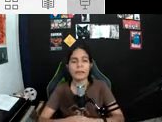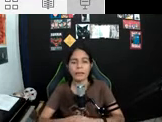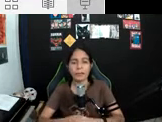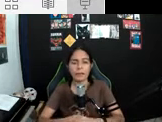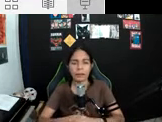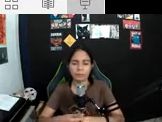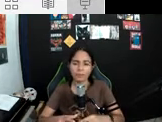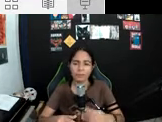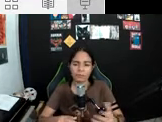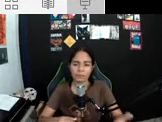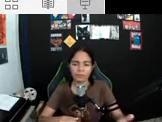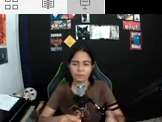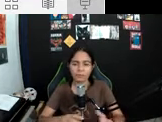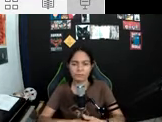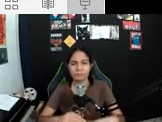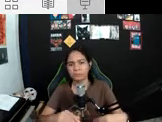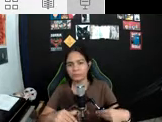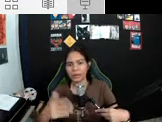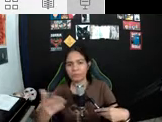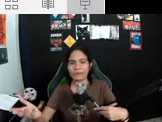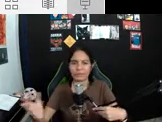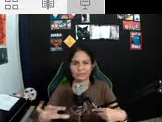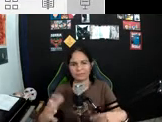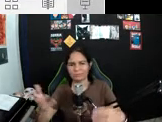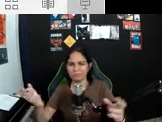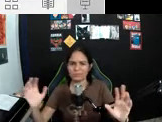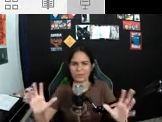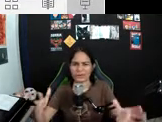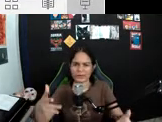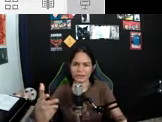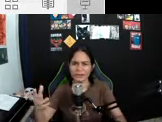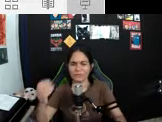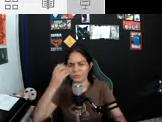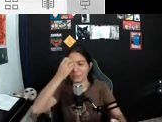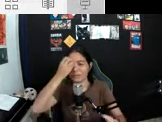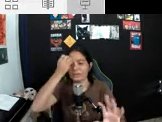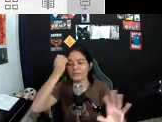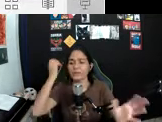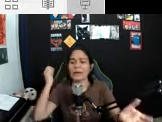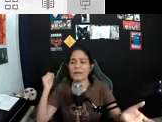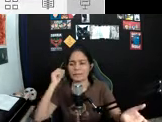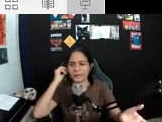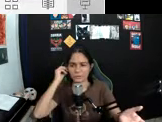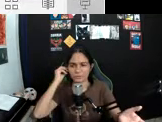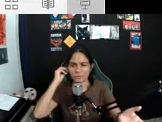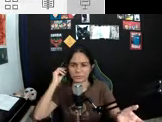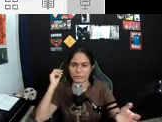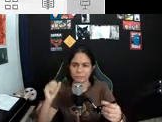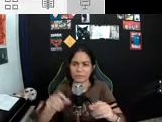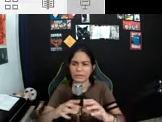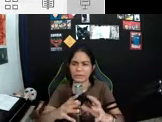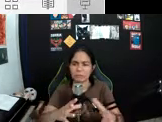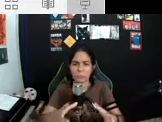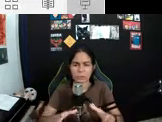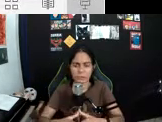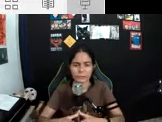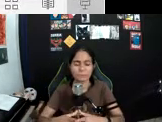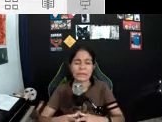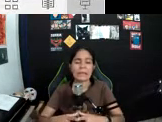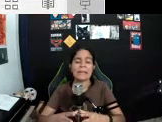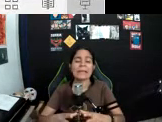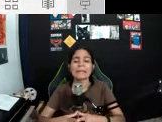né? Para o rapaz lá. Devia ter esperando seus 40 anos, por aí. 40 e